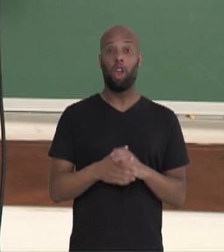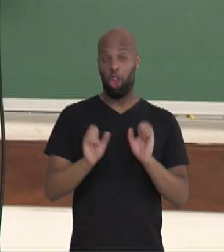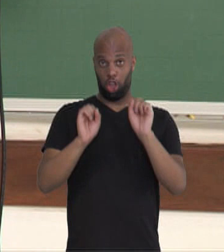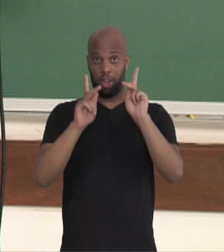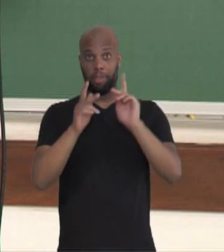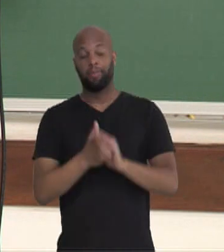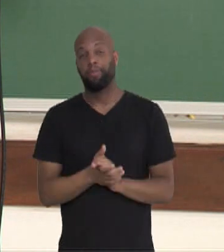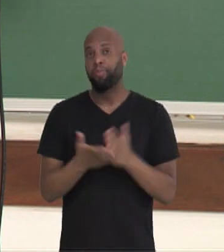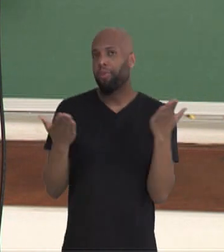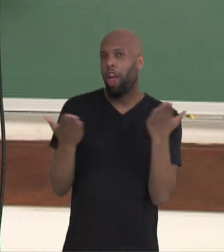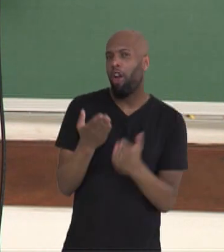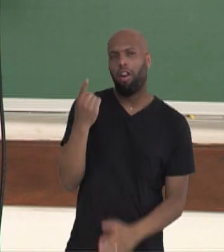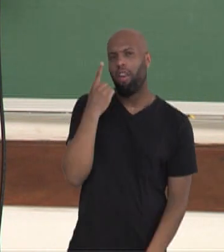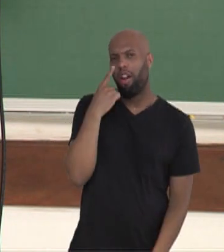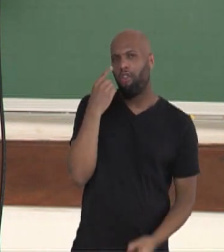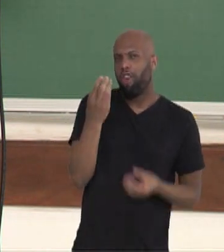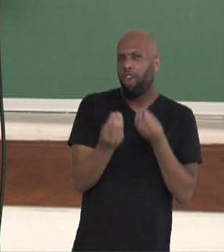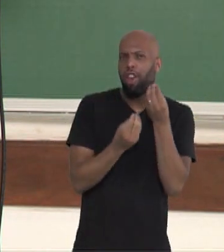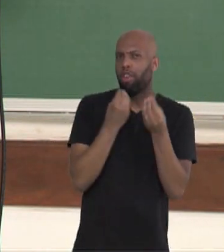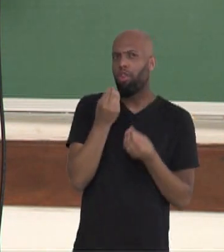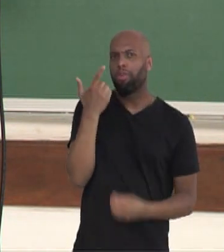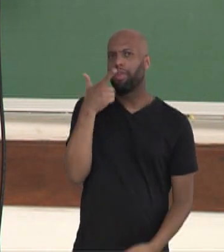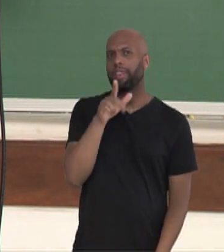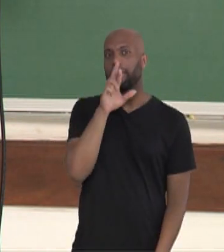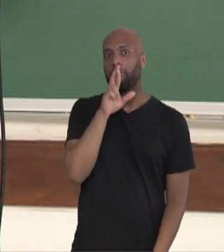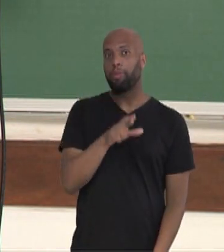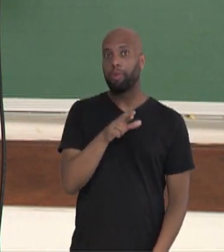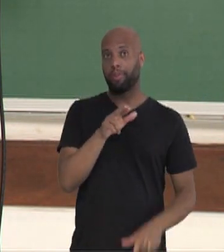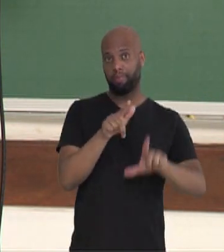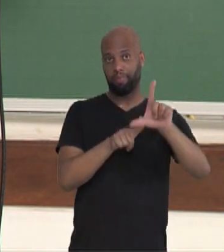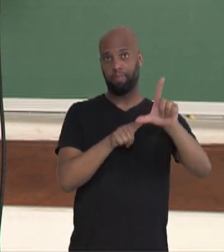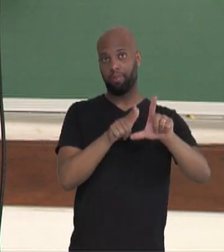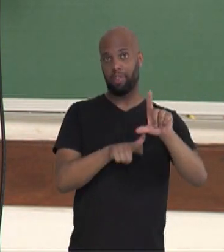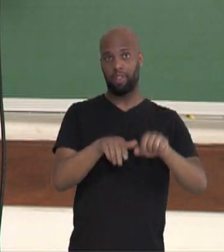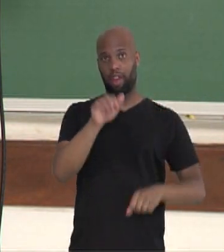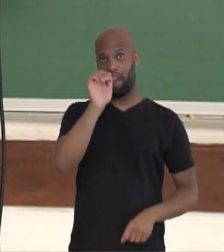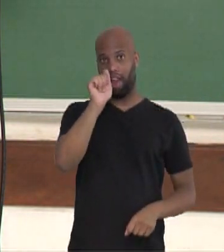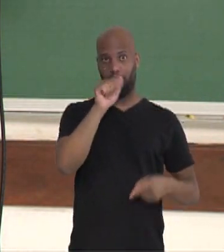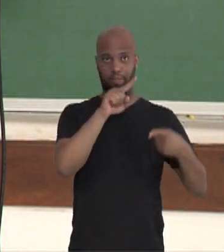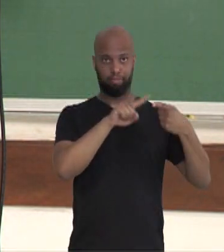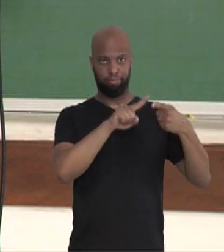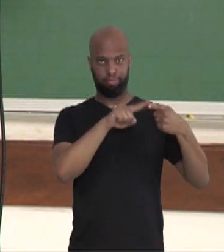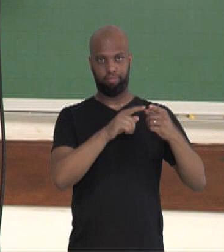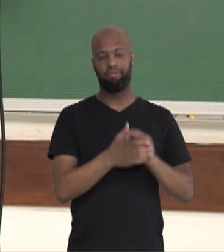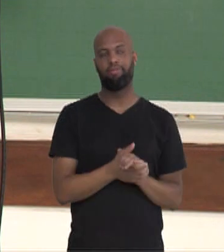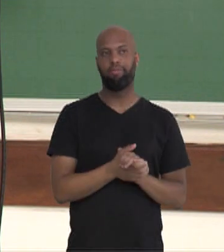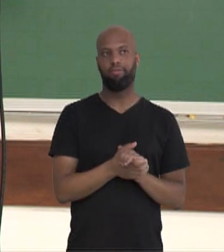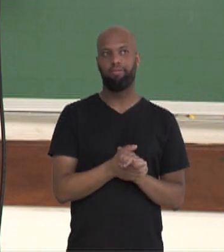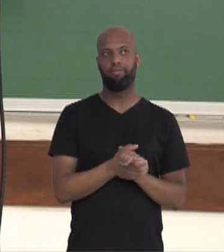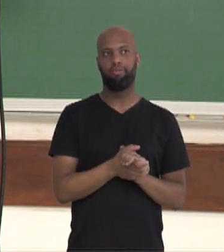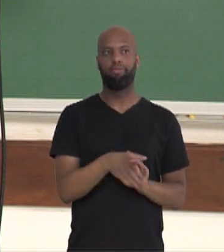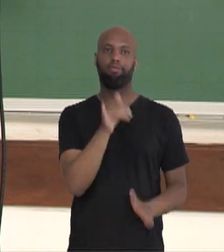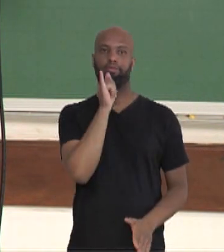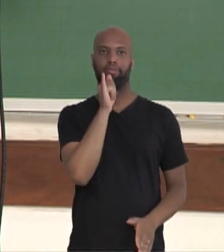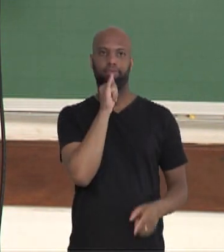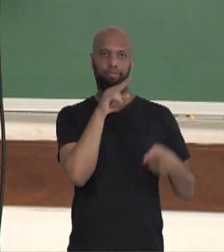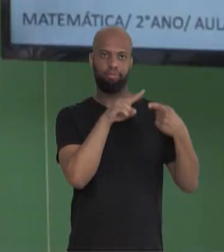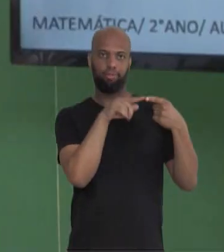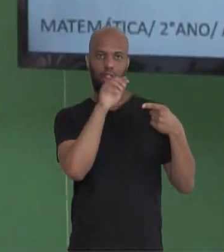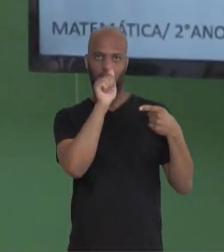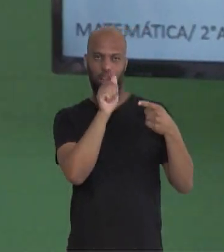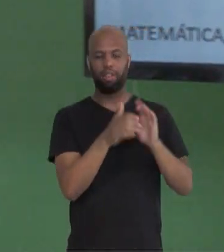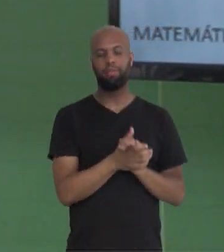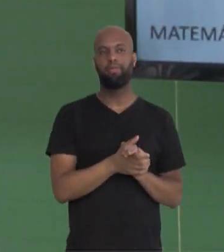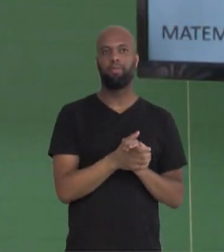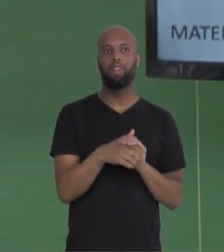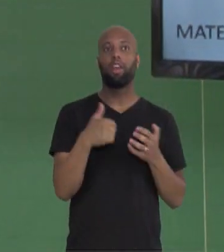Bom, vamos ver como que a gente define isso então aqui na letra A, tá certo? Então vou pegar aqui o primeiro exemplo na letra A, tá? Eu quero